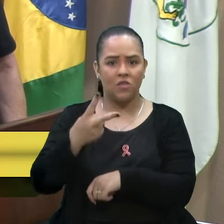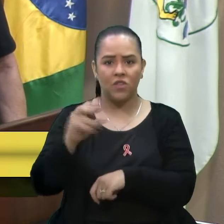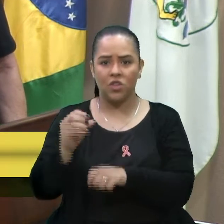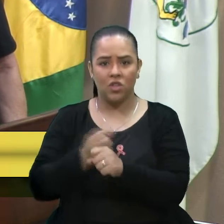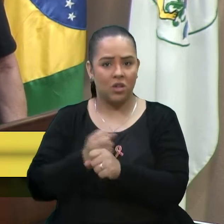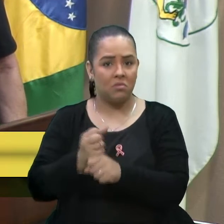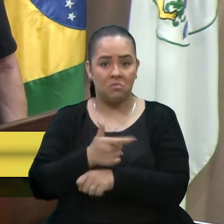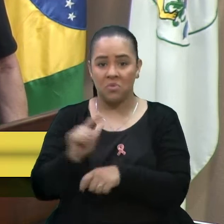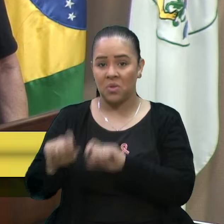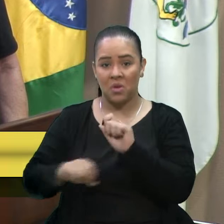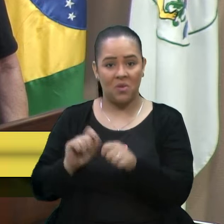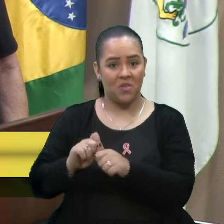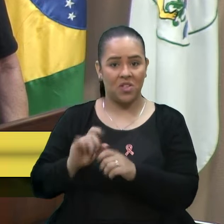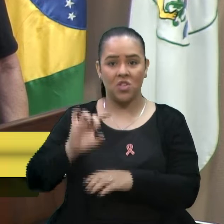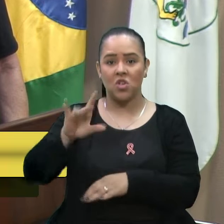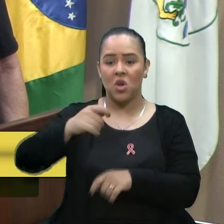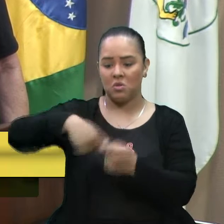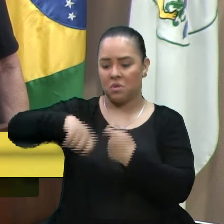fazer.